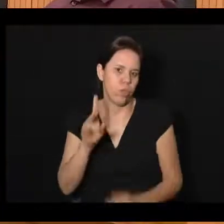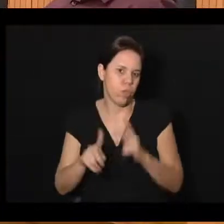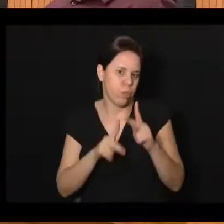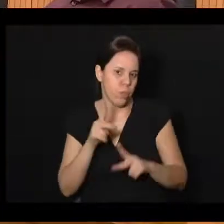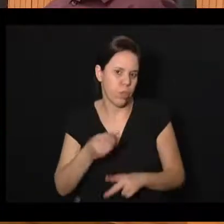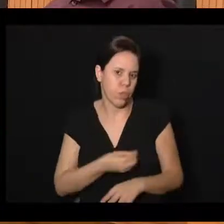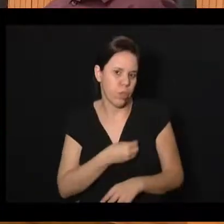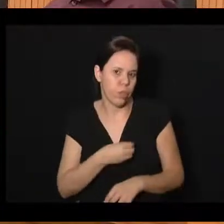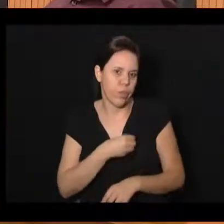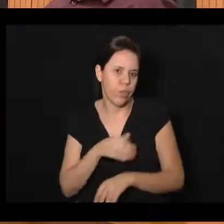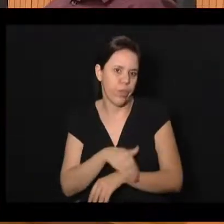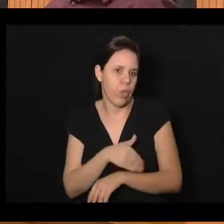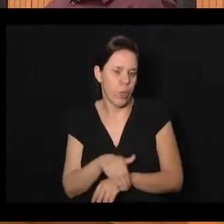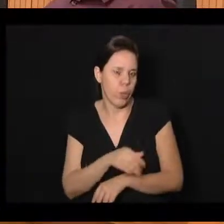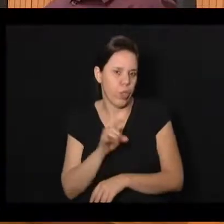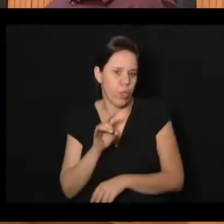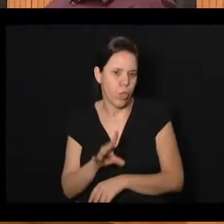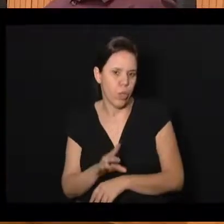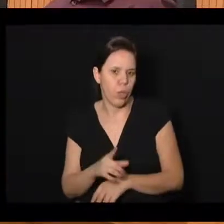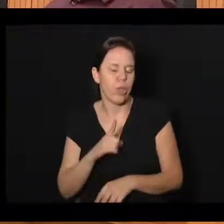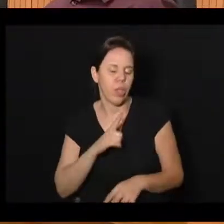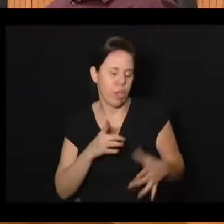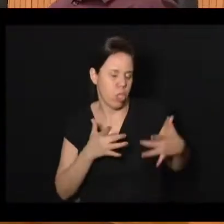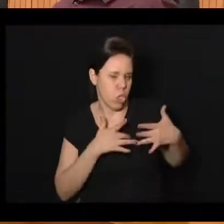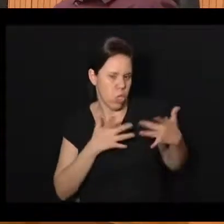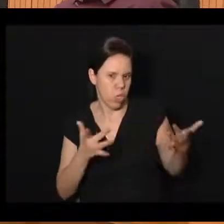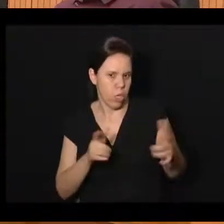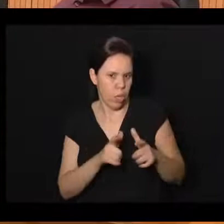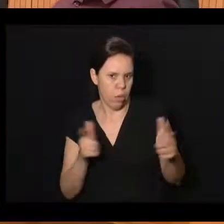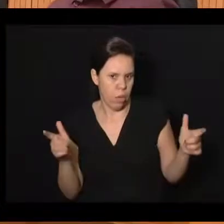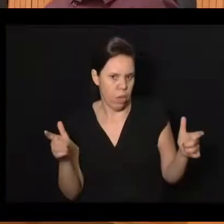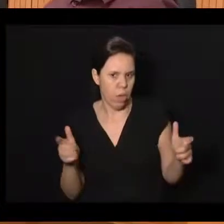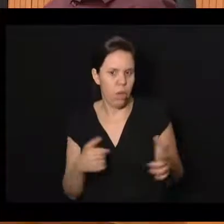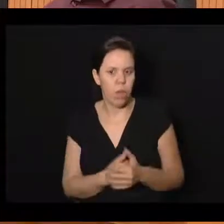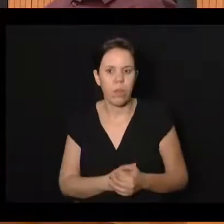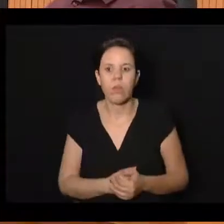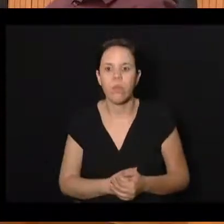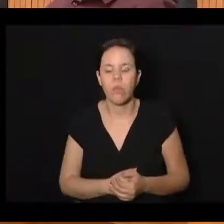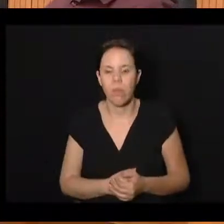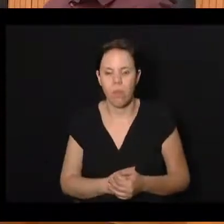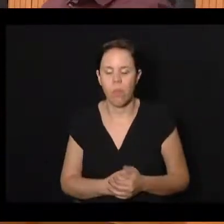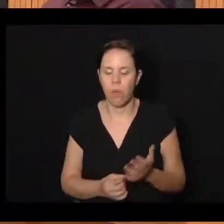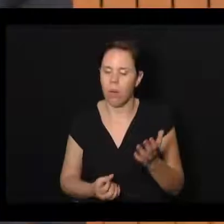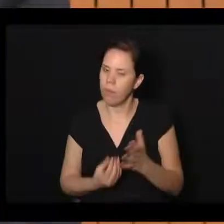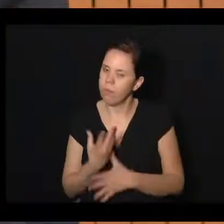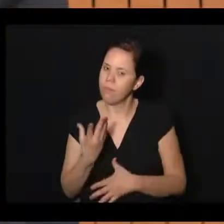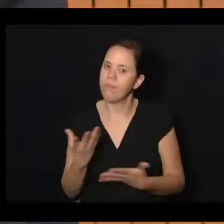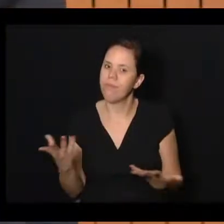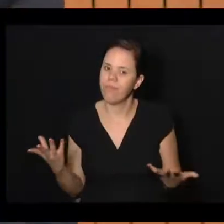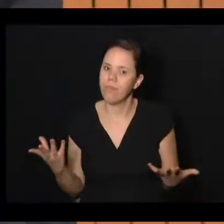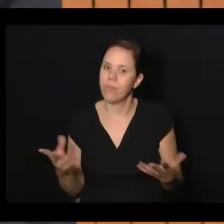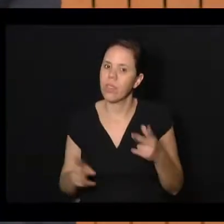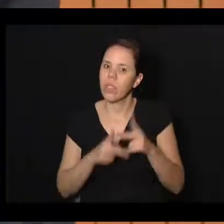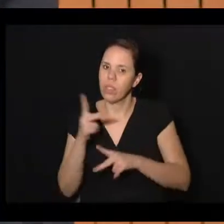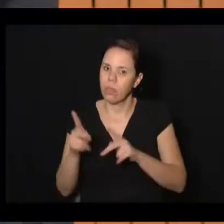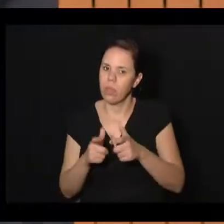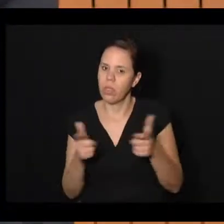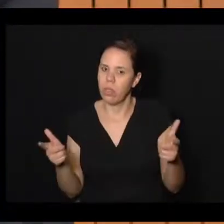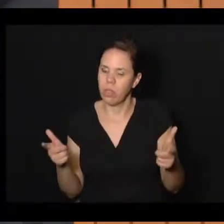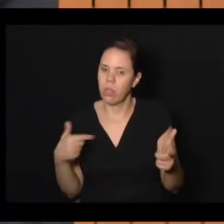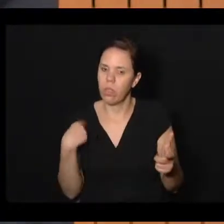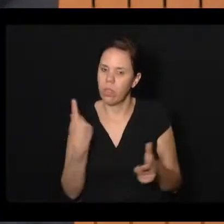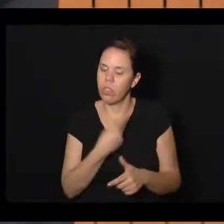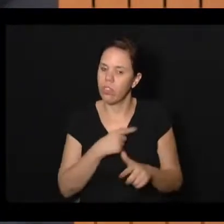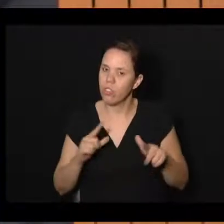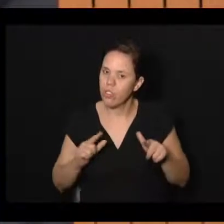rua exerce uma solidariedade maior nesses nessas situações mas eu acho que a população em geral quando a gente enfrenta